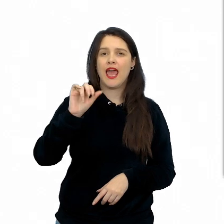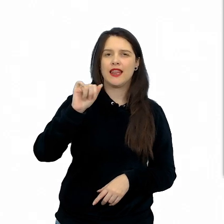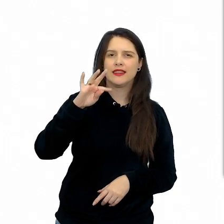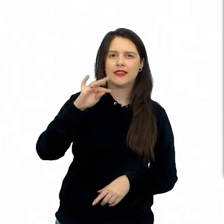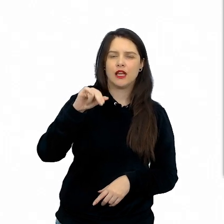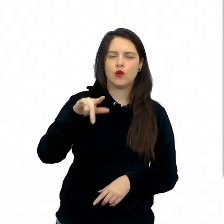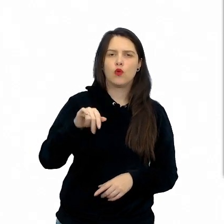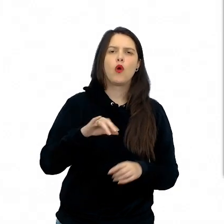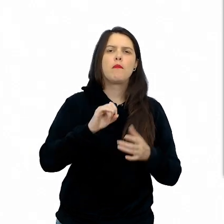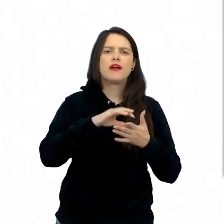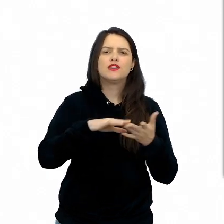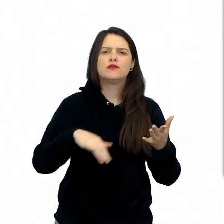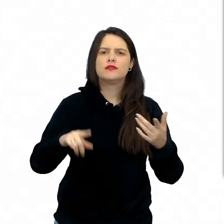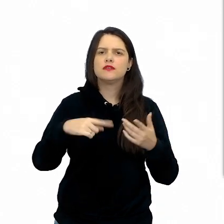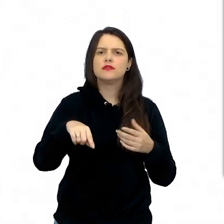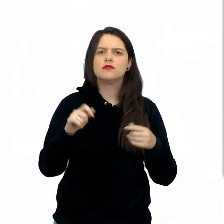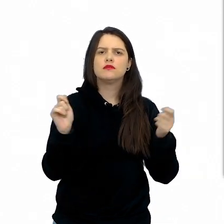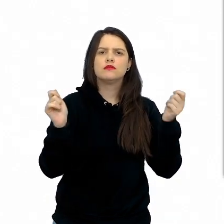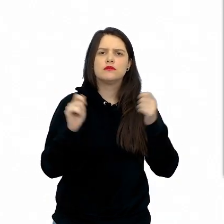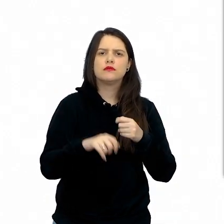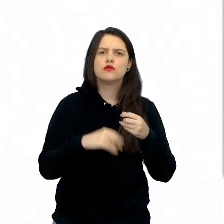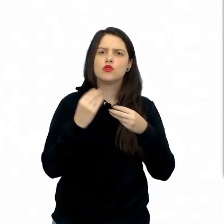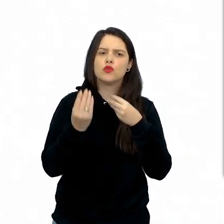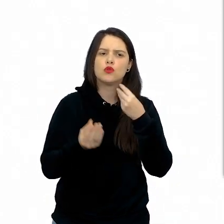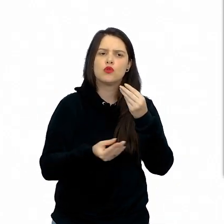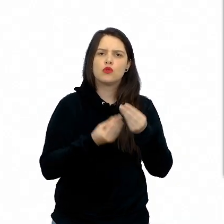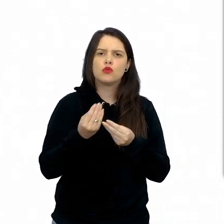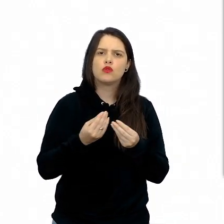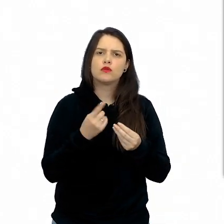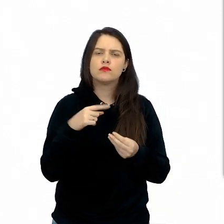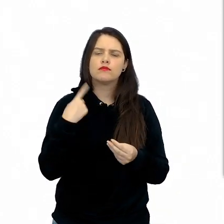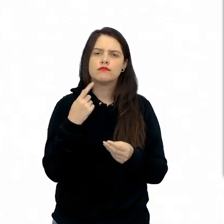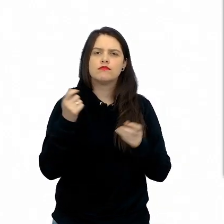6 deve ser desenvolvida tendo como visão o